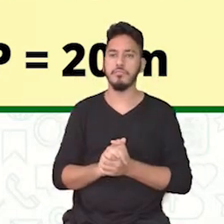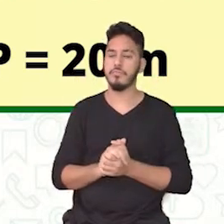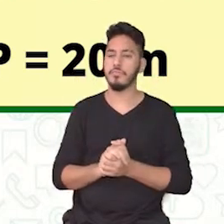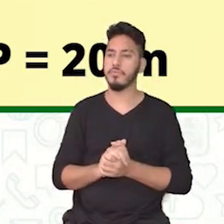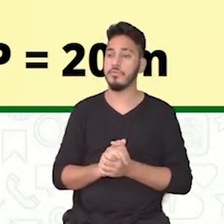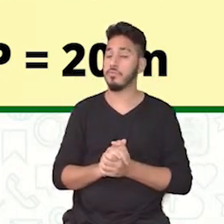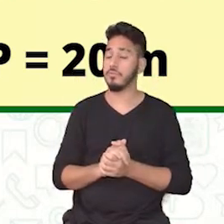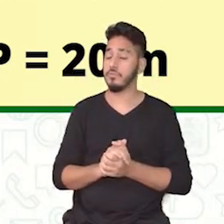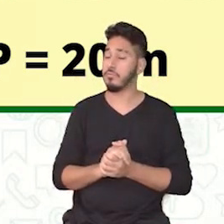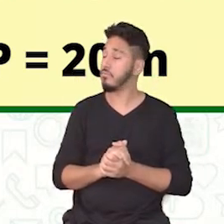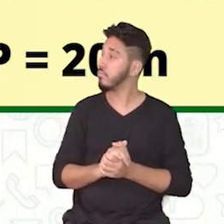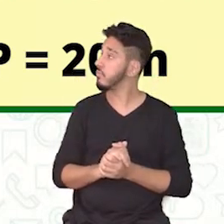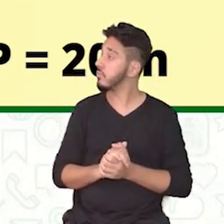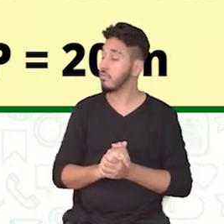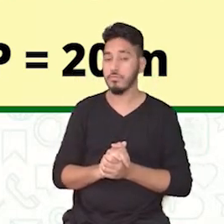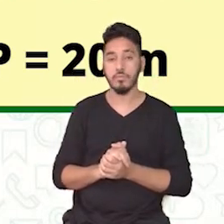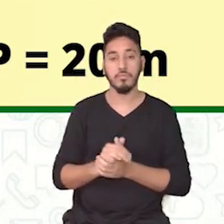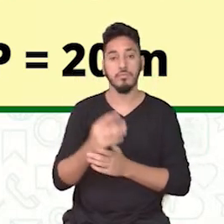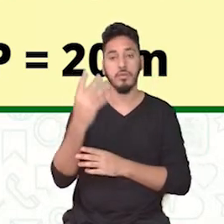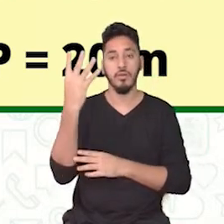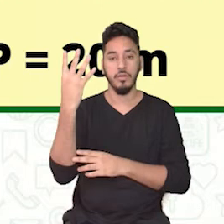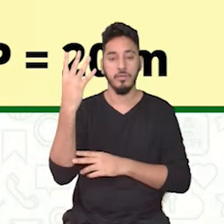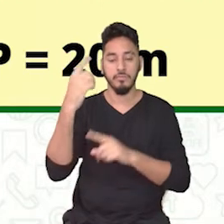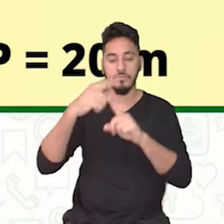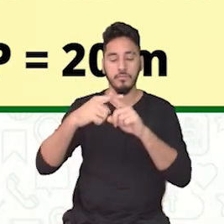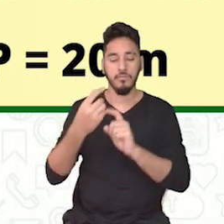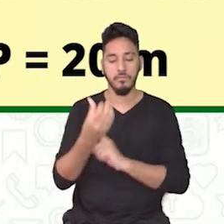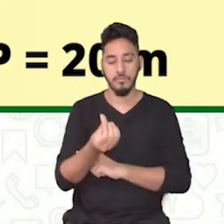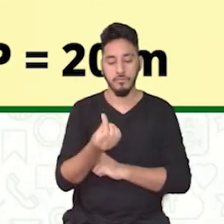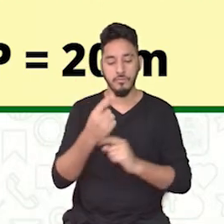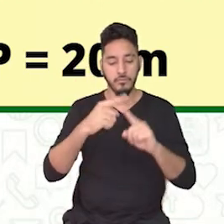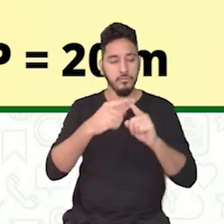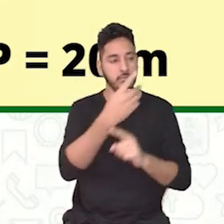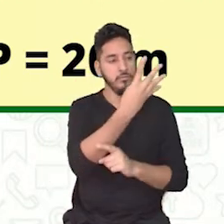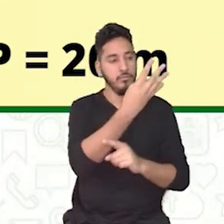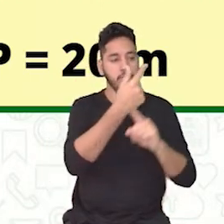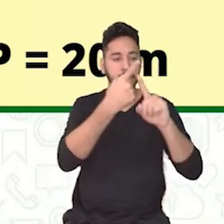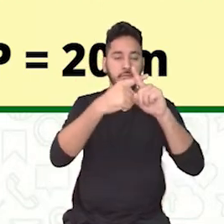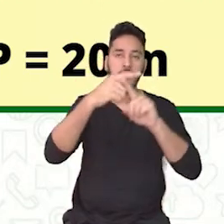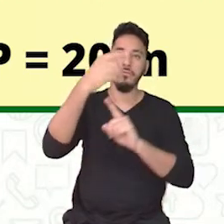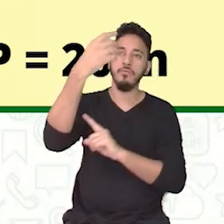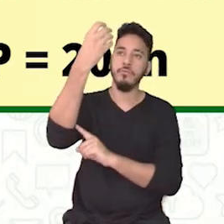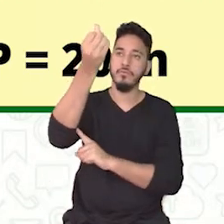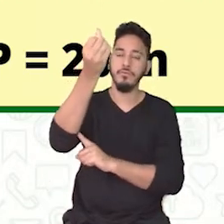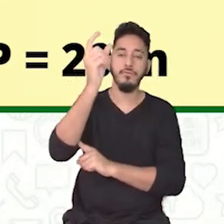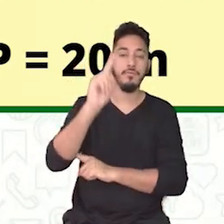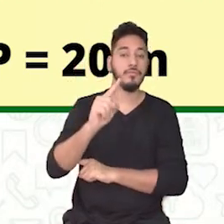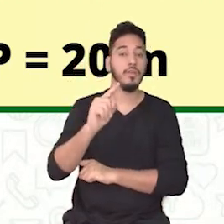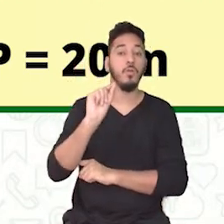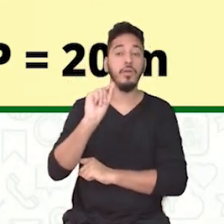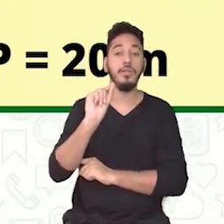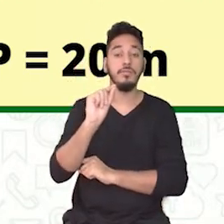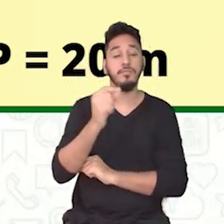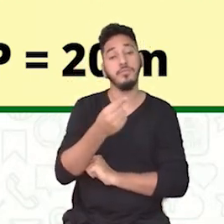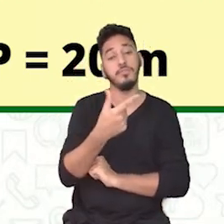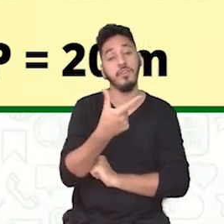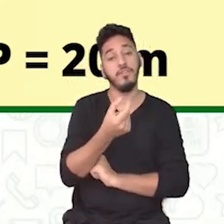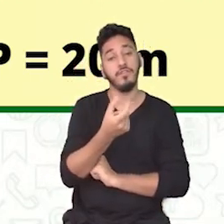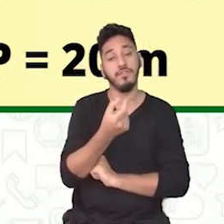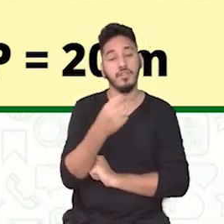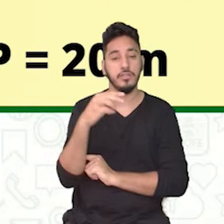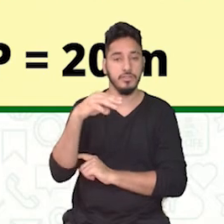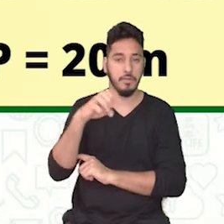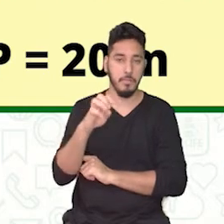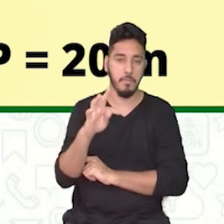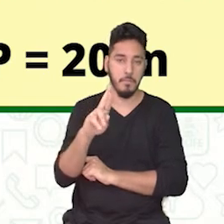no caso, 4 metros mais 6, mais 4, mais 6, daria exatamente